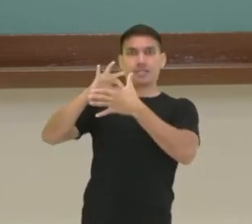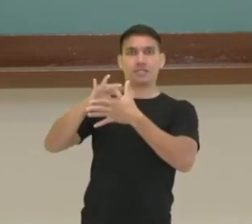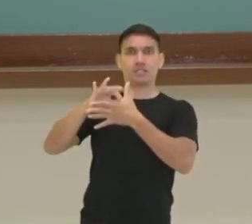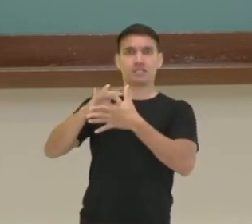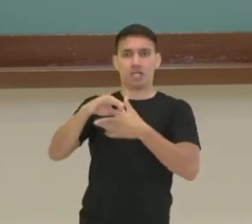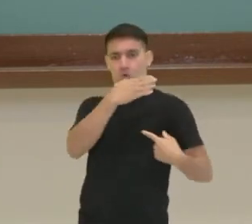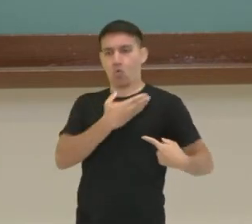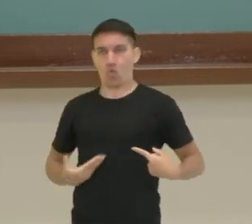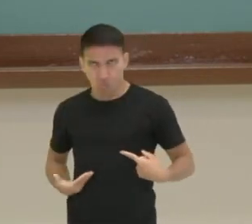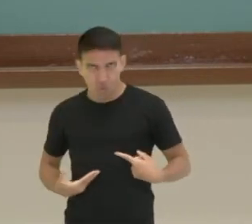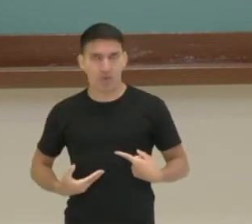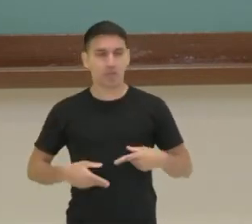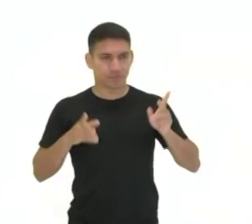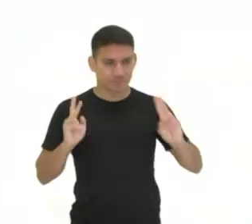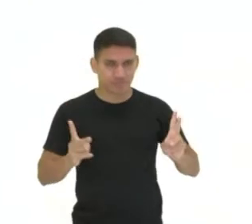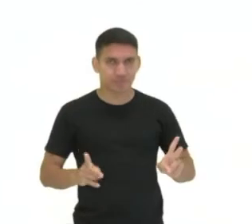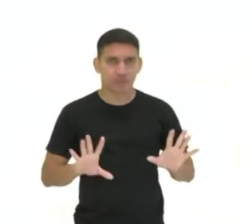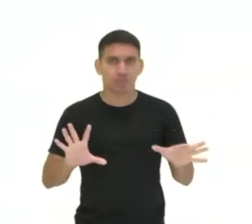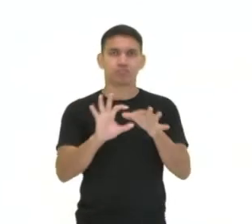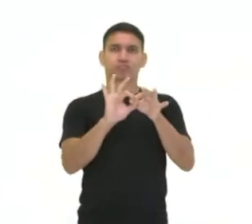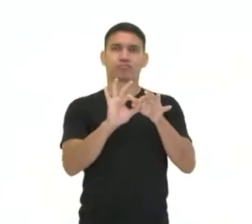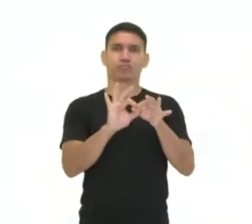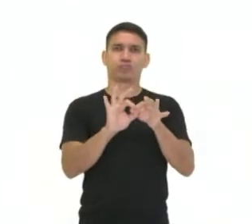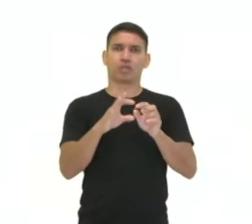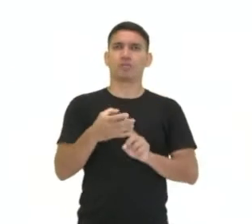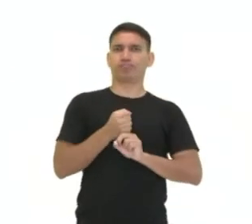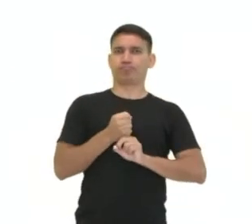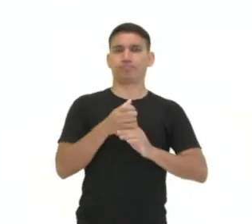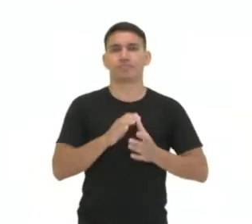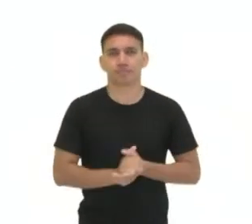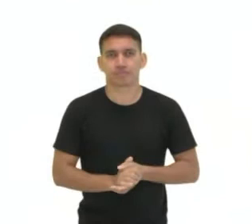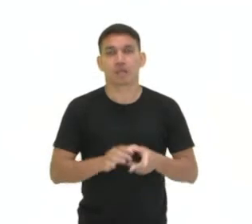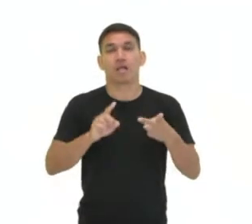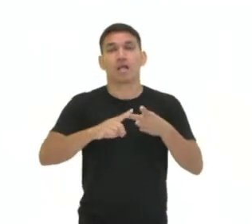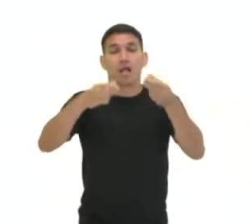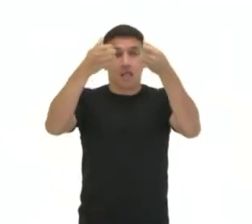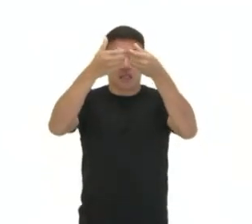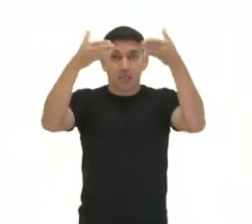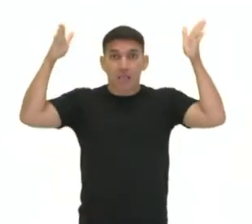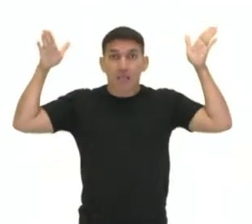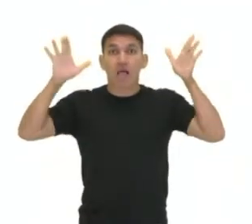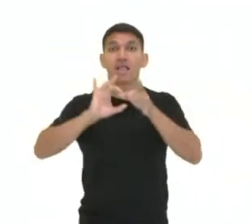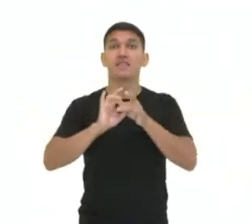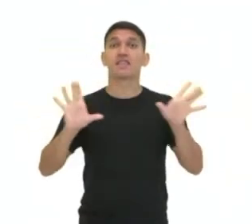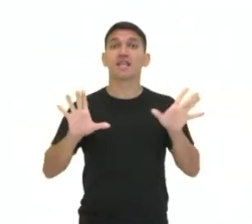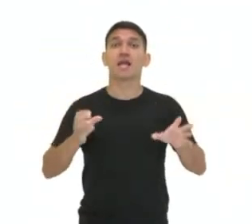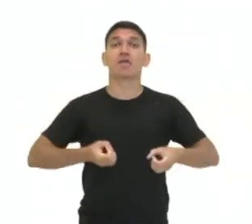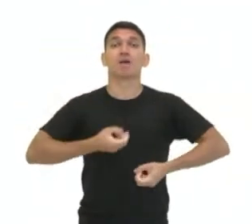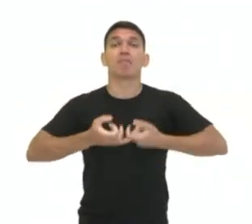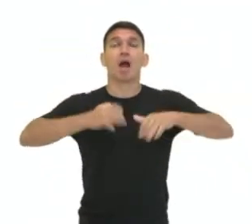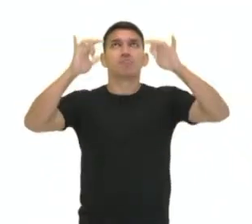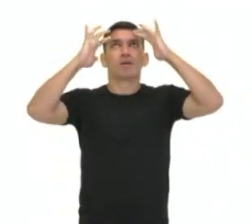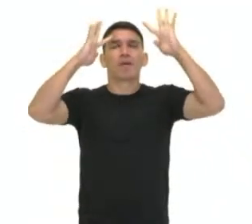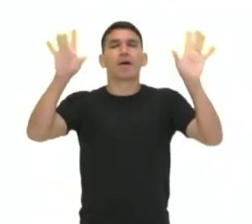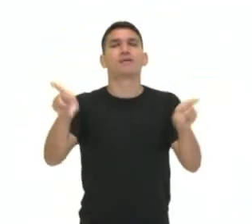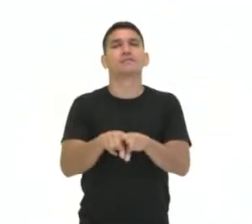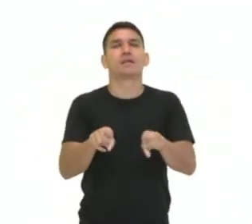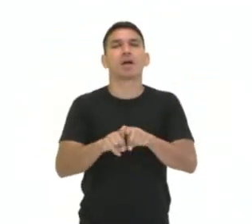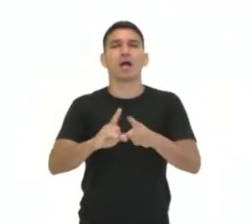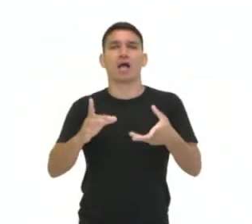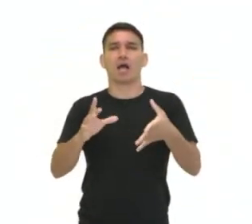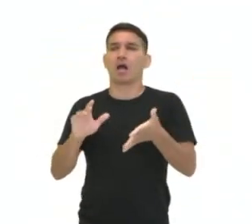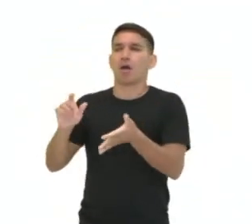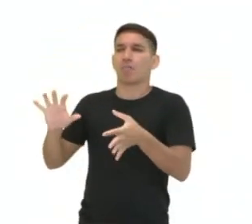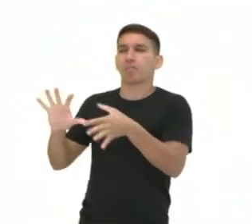Ele tem os dois cargos para ele. A ampla liberdade de pensamento, expressão e associação negadas à